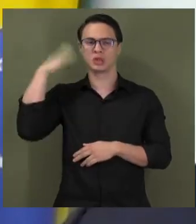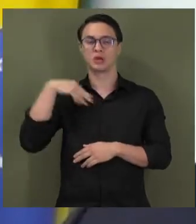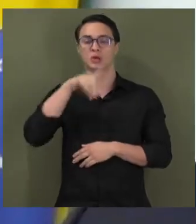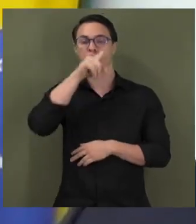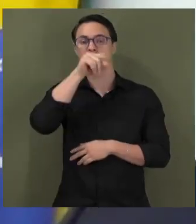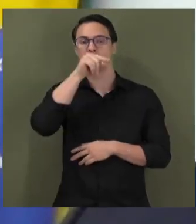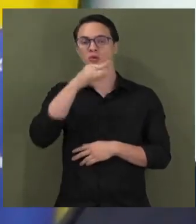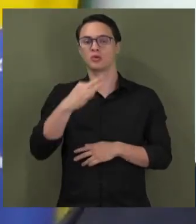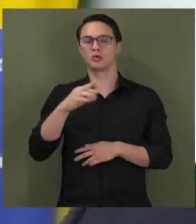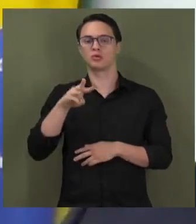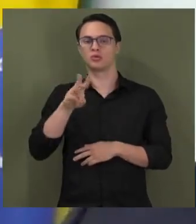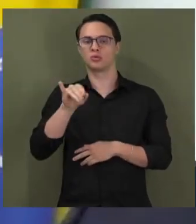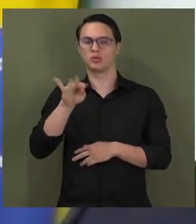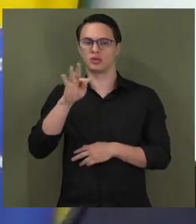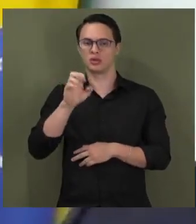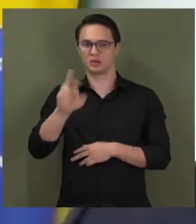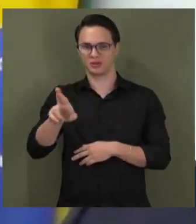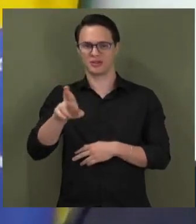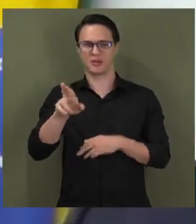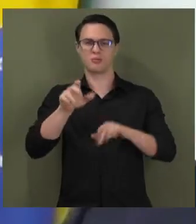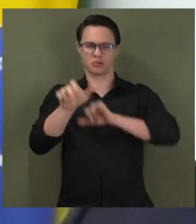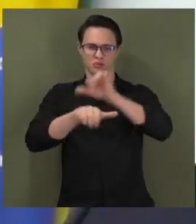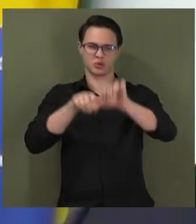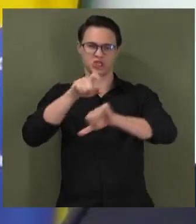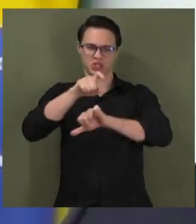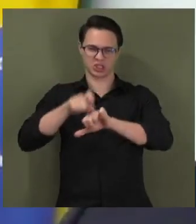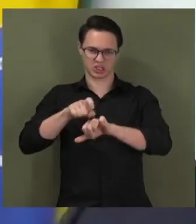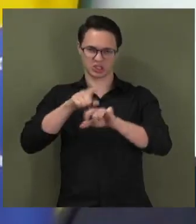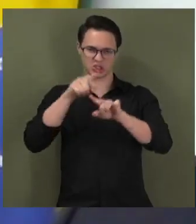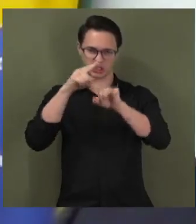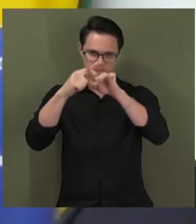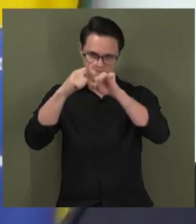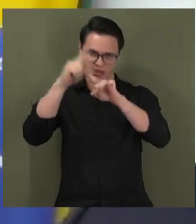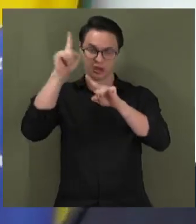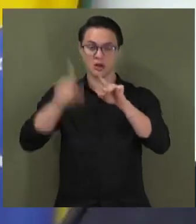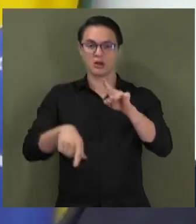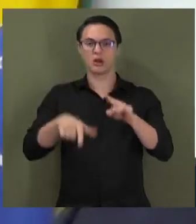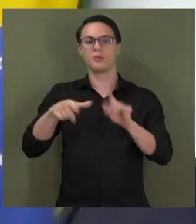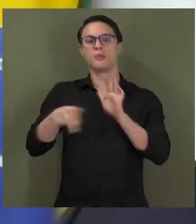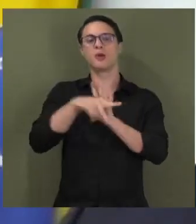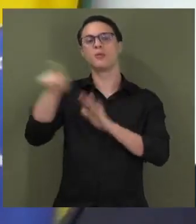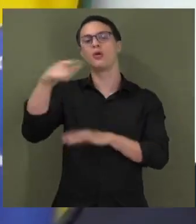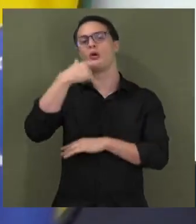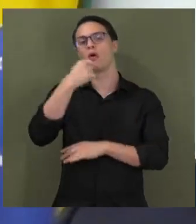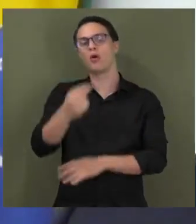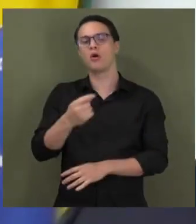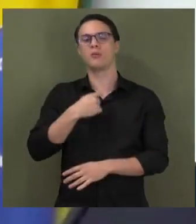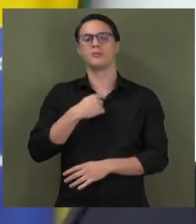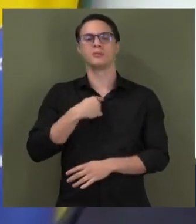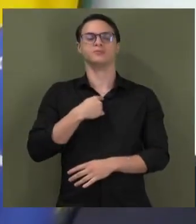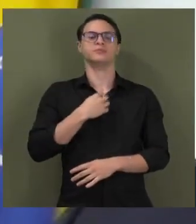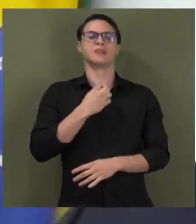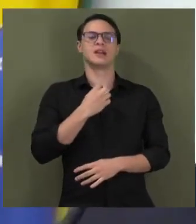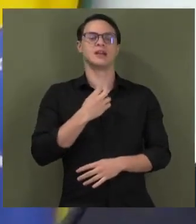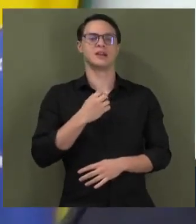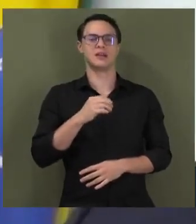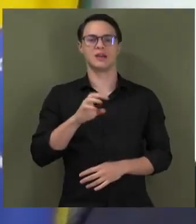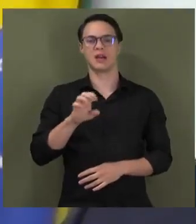X, corajosamente autorizado por Elon Musk. Contas de parlamentares e